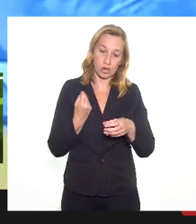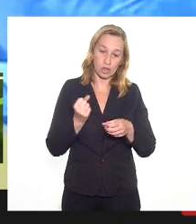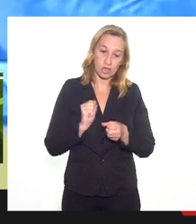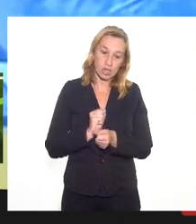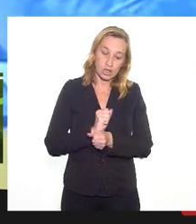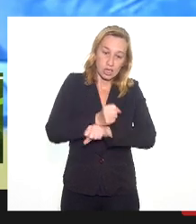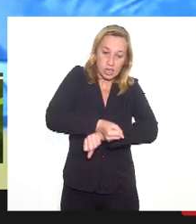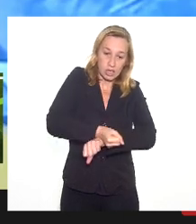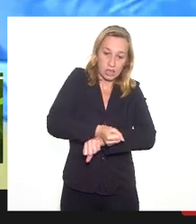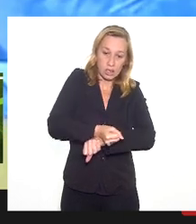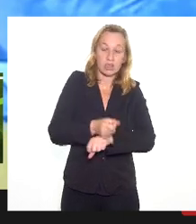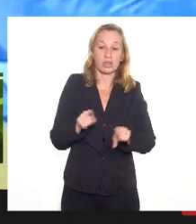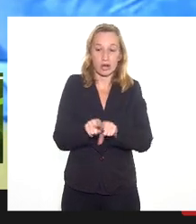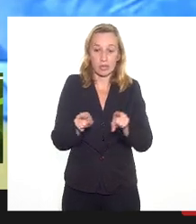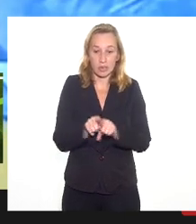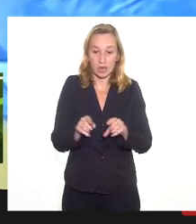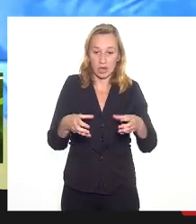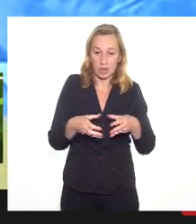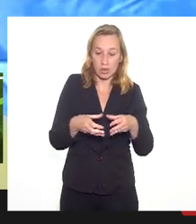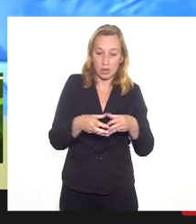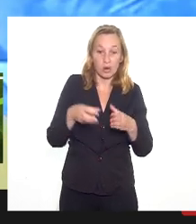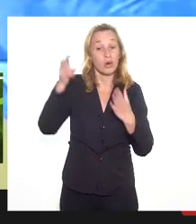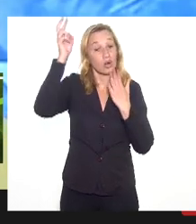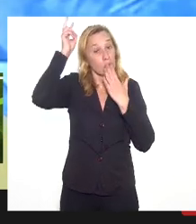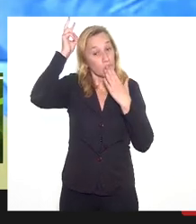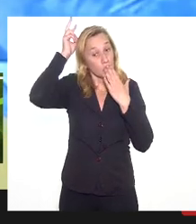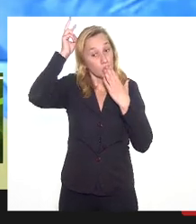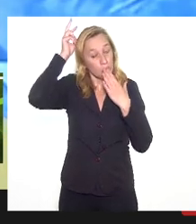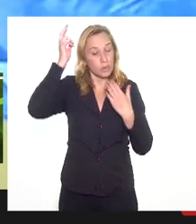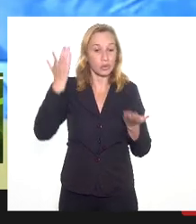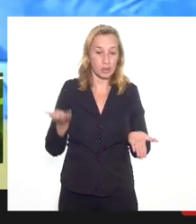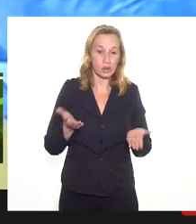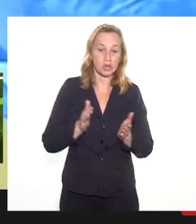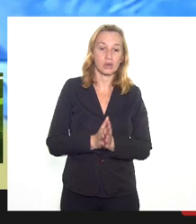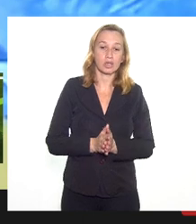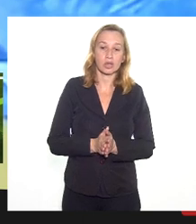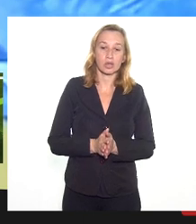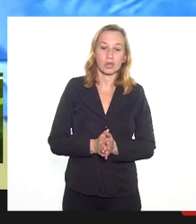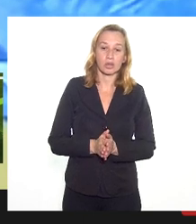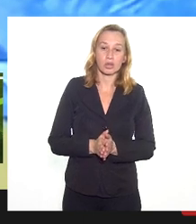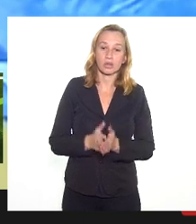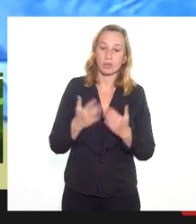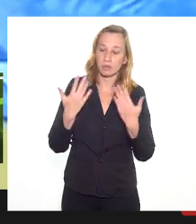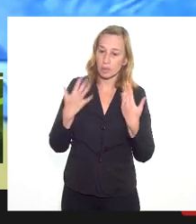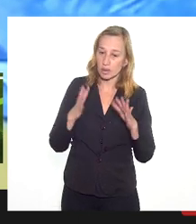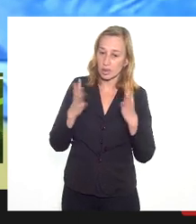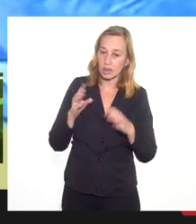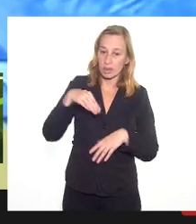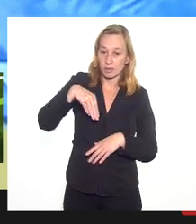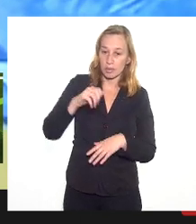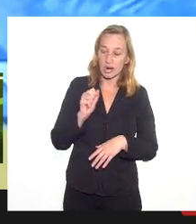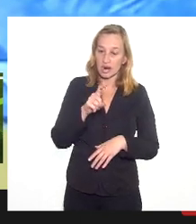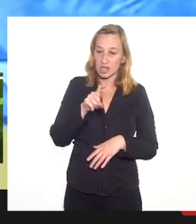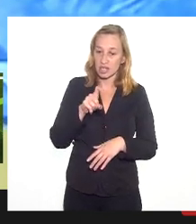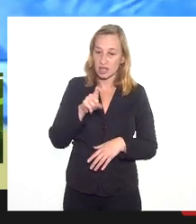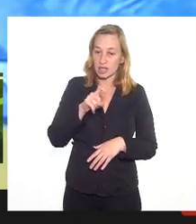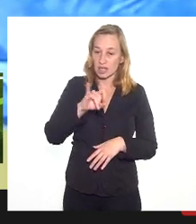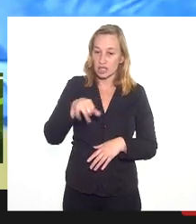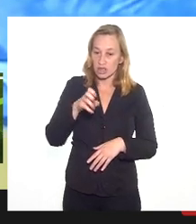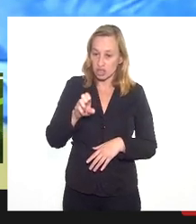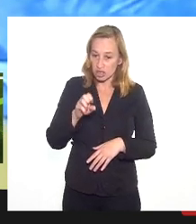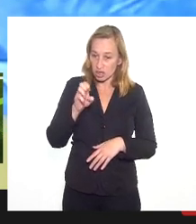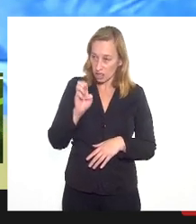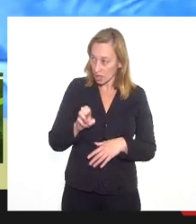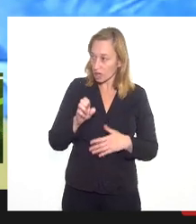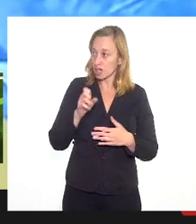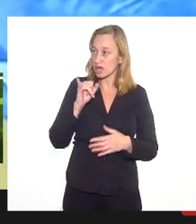indígena, inclusive de caboclo, de negro. Inclusive, eu cumprimento aqui a companheira de Magé, que eu moro em Praia de Mauá, Ivone, prazer em